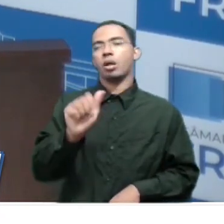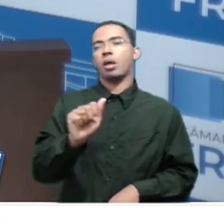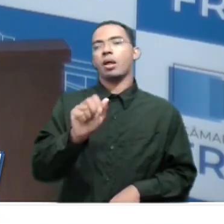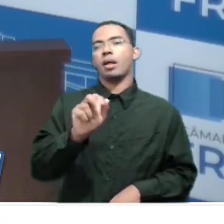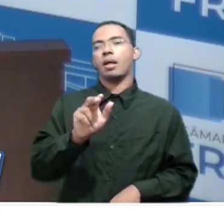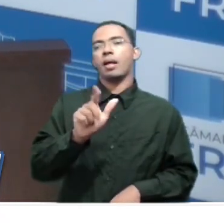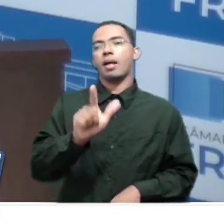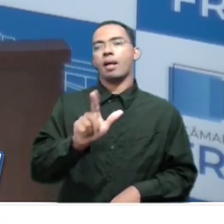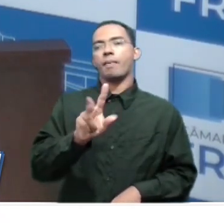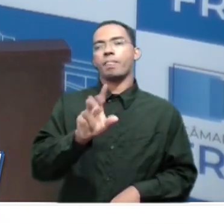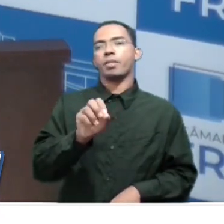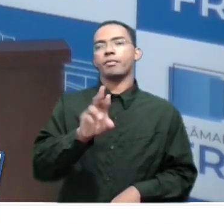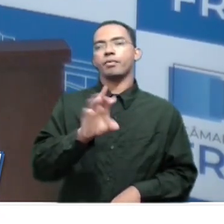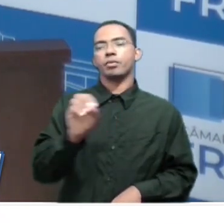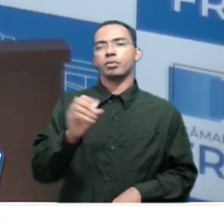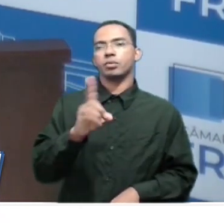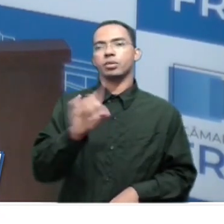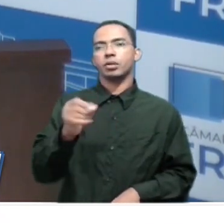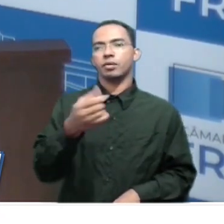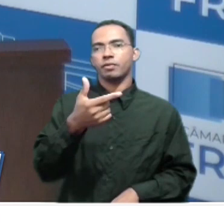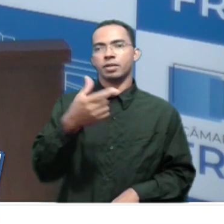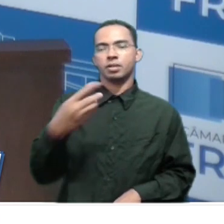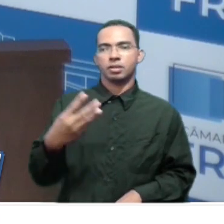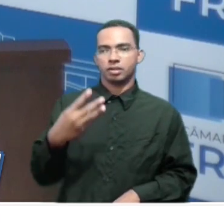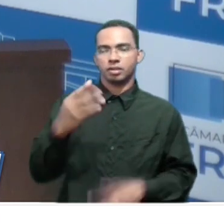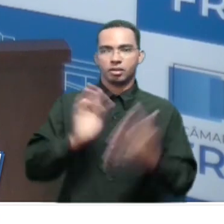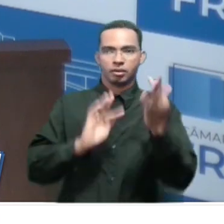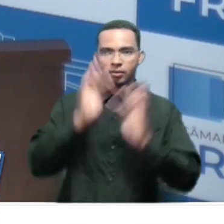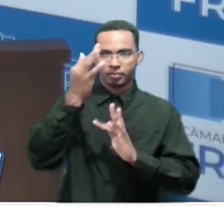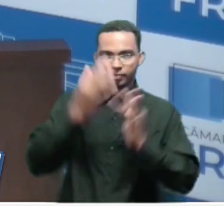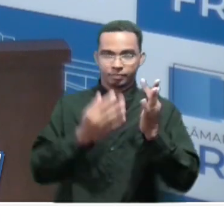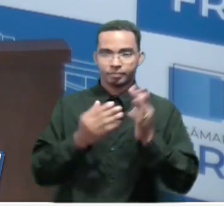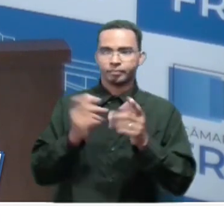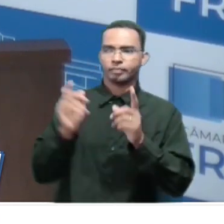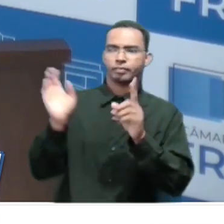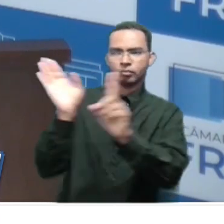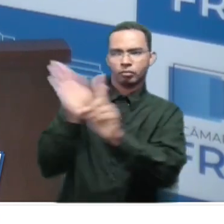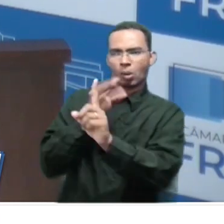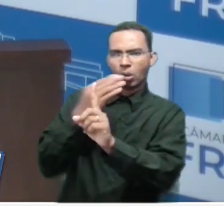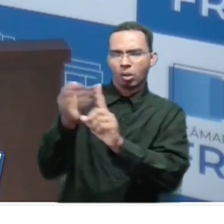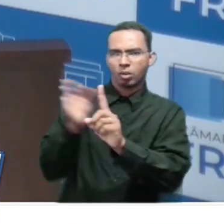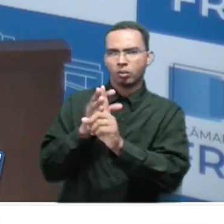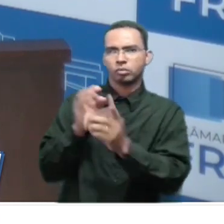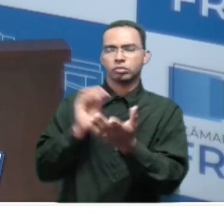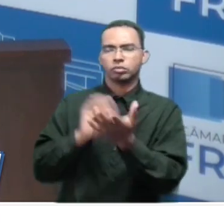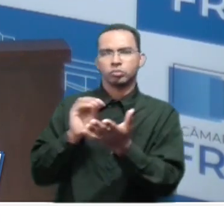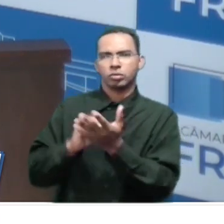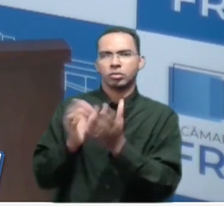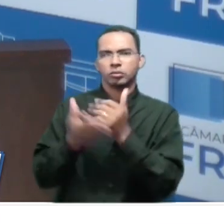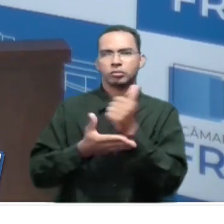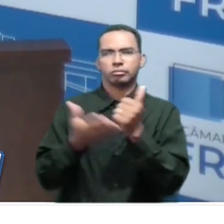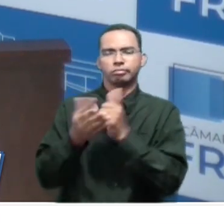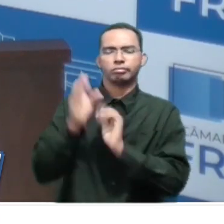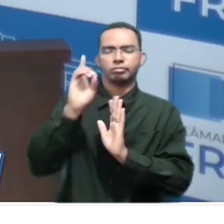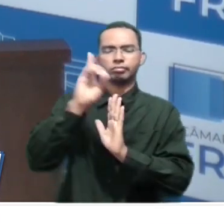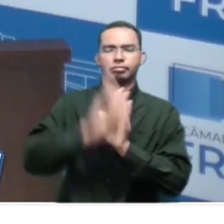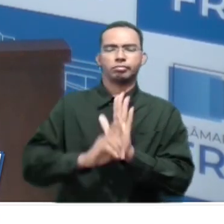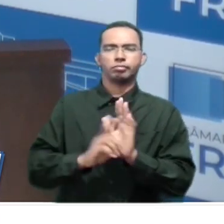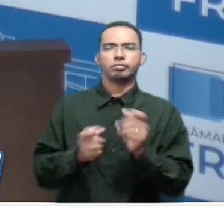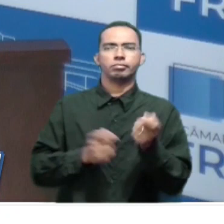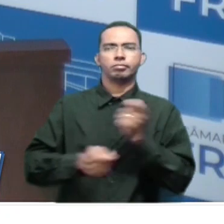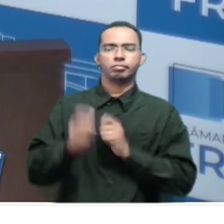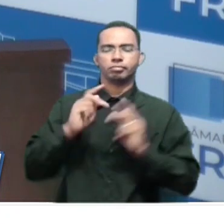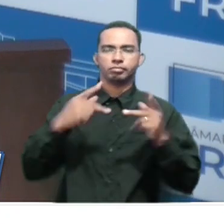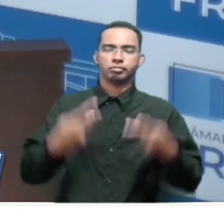dia 23 de fevereiro. A agressão fere o princípio básico do direito à dignidade humana, além